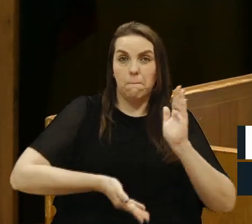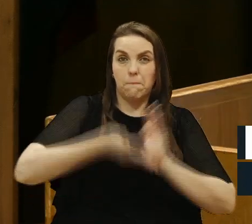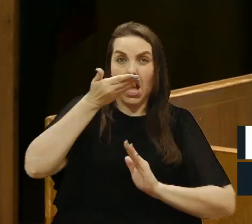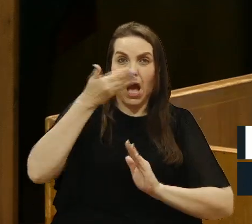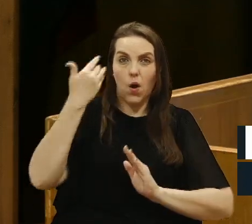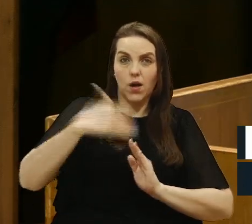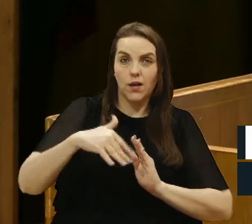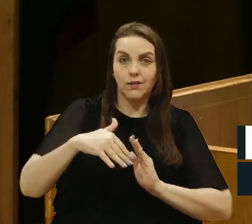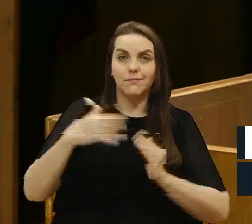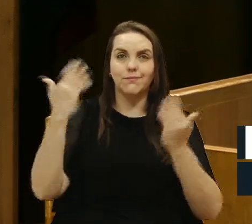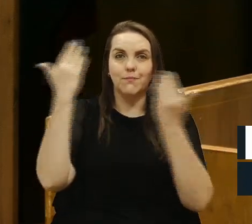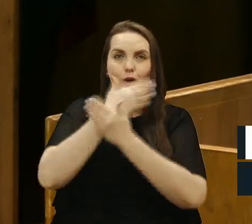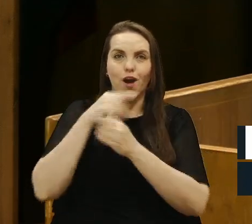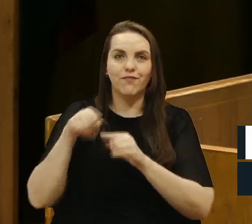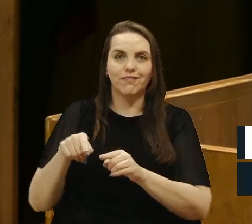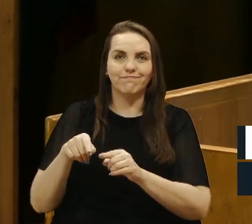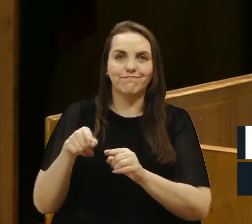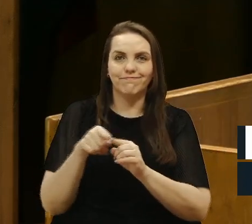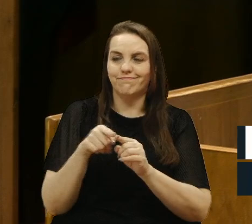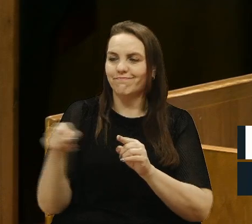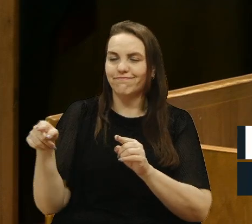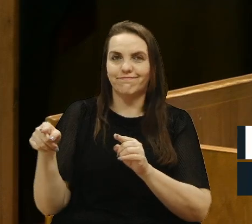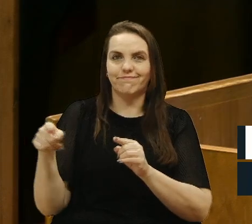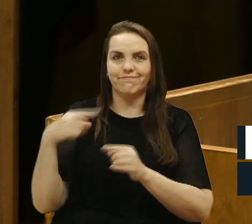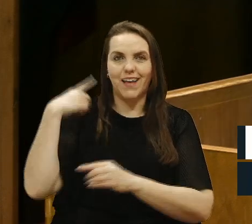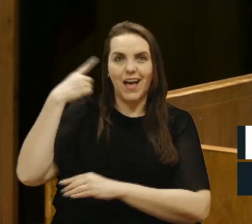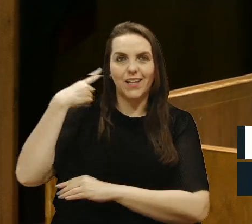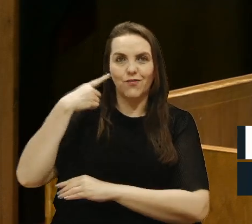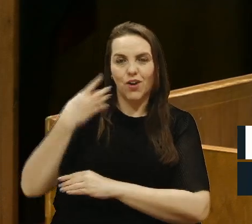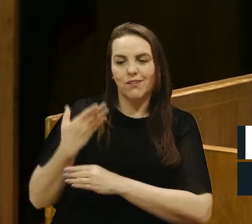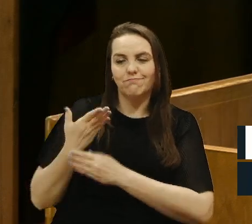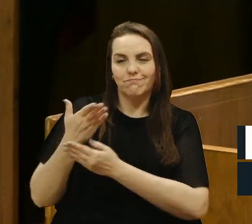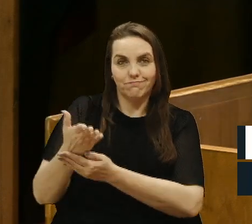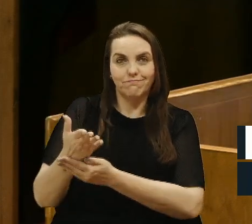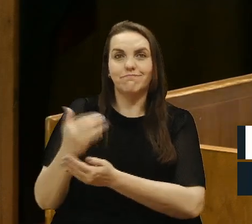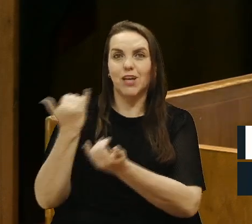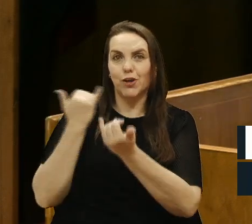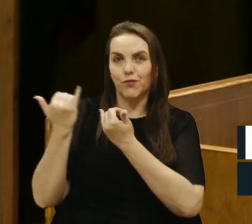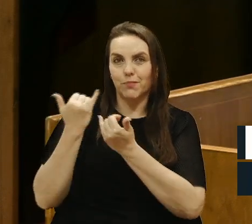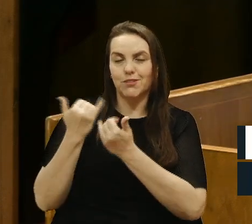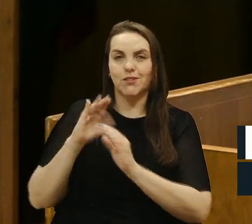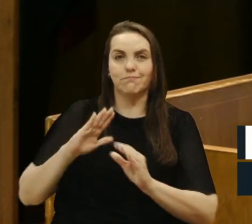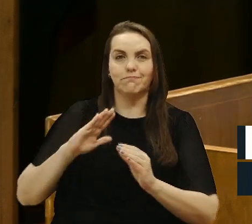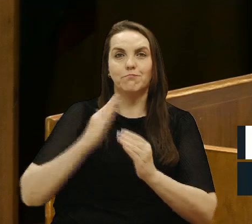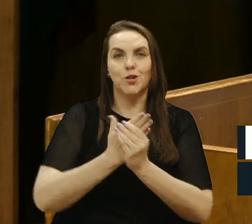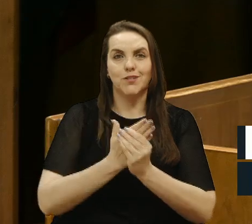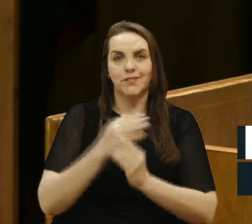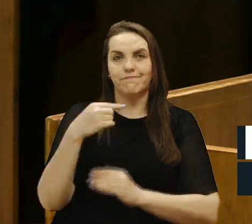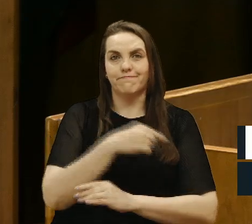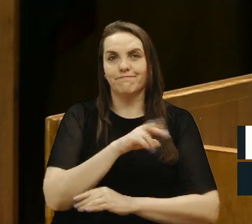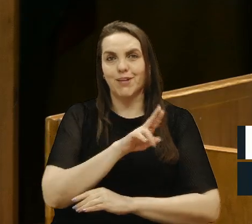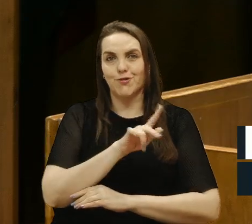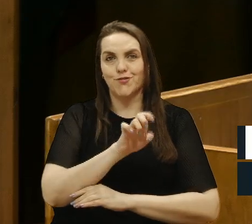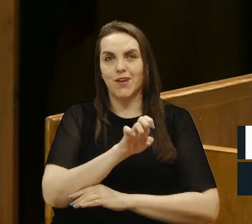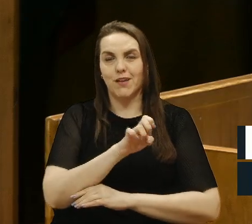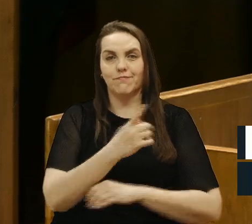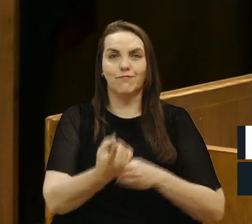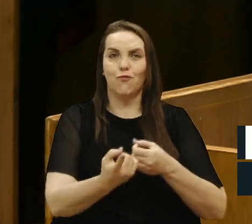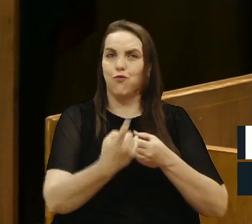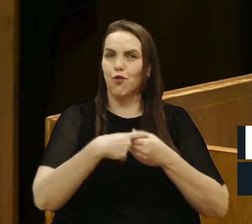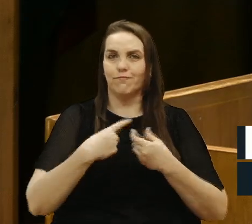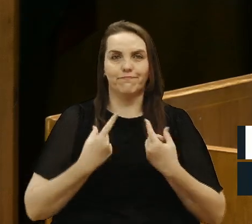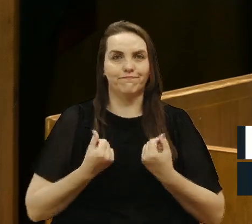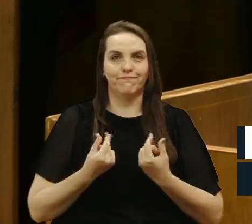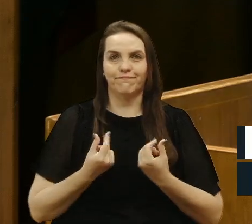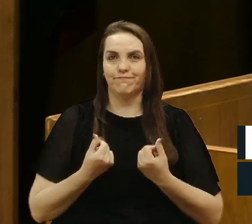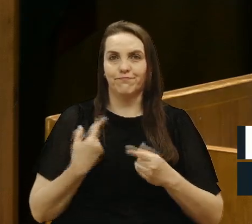exorbitante, você tem como pegar um advogado, tá, se informar e ingressar contra eles e pedir a restituição do valor,